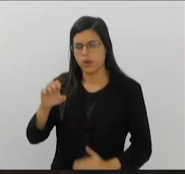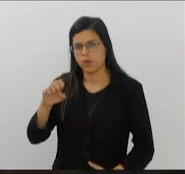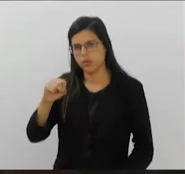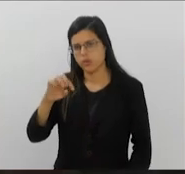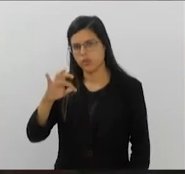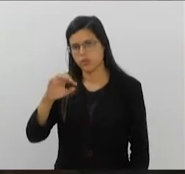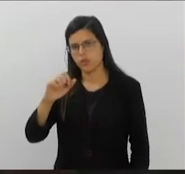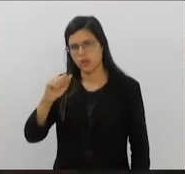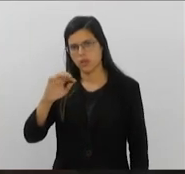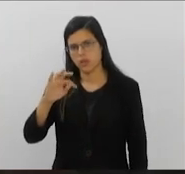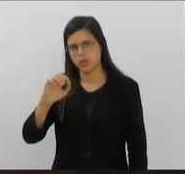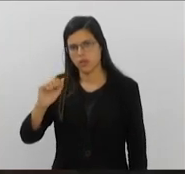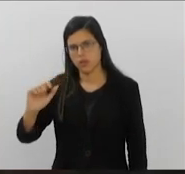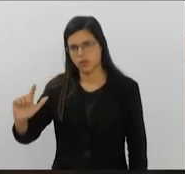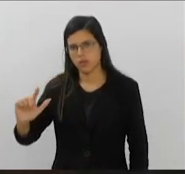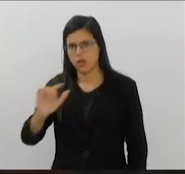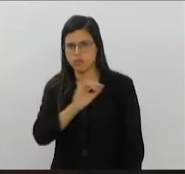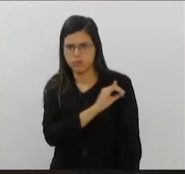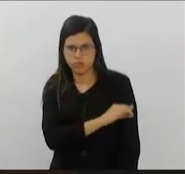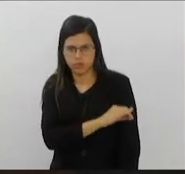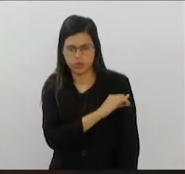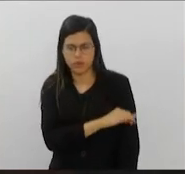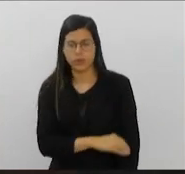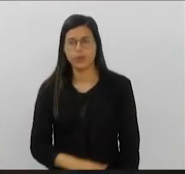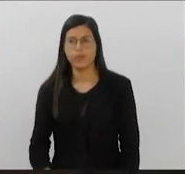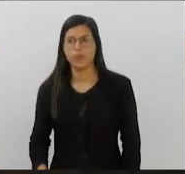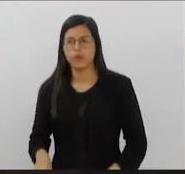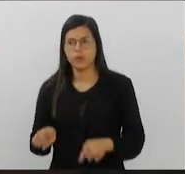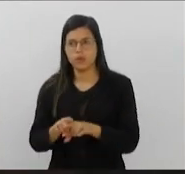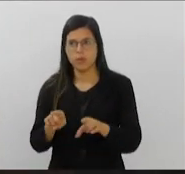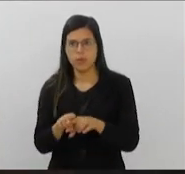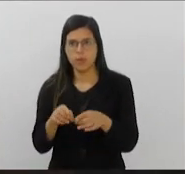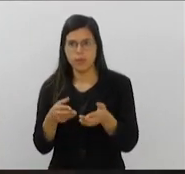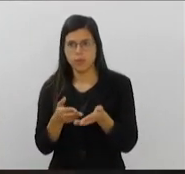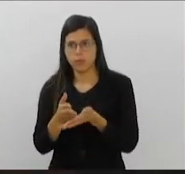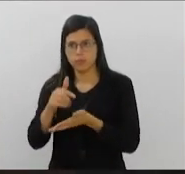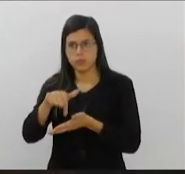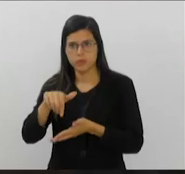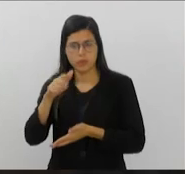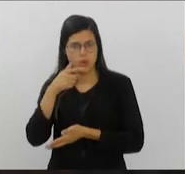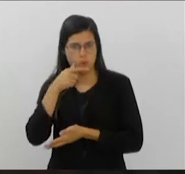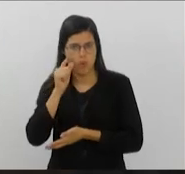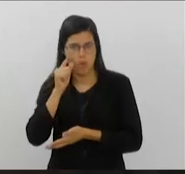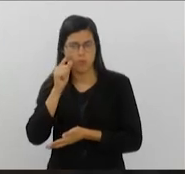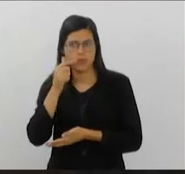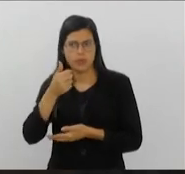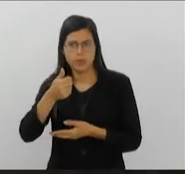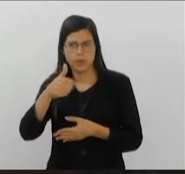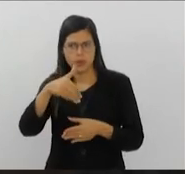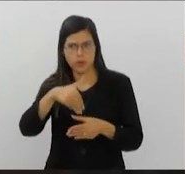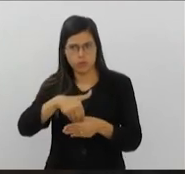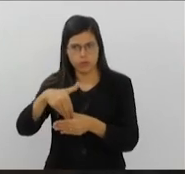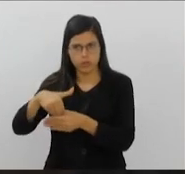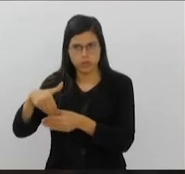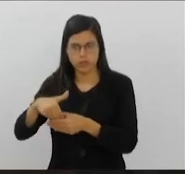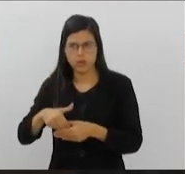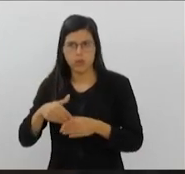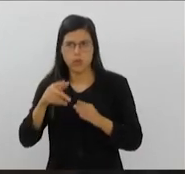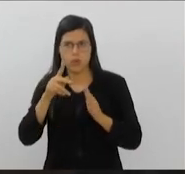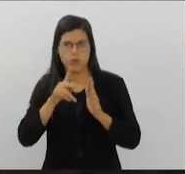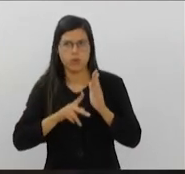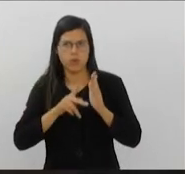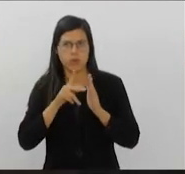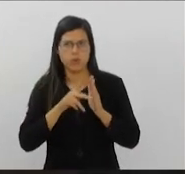Estado do Rio de Janeiro. Também aprovamos aqui ontem, em primeira votação, o